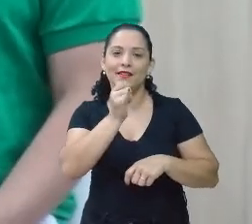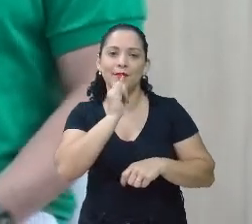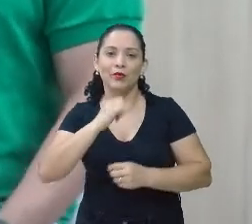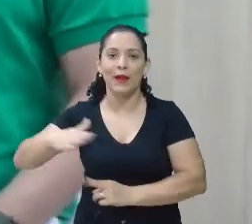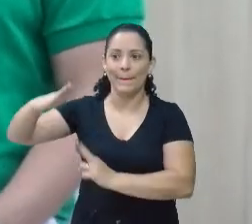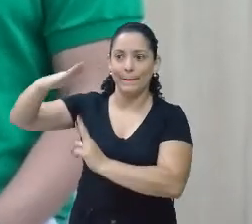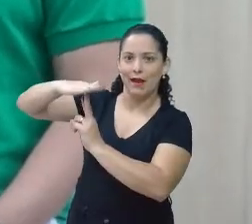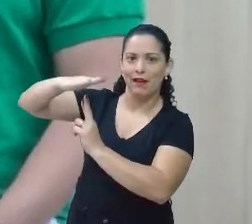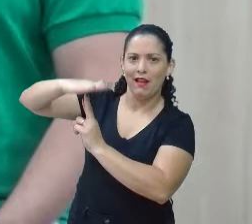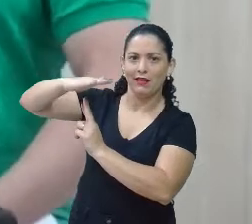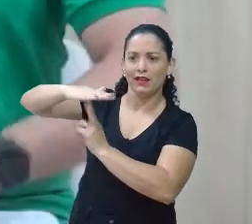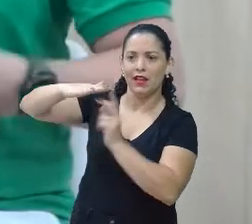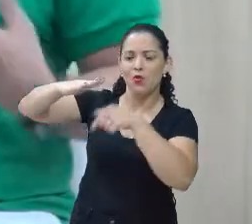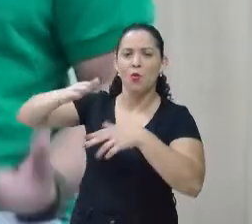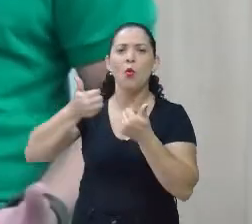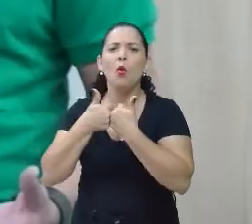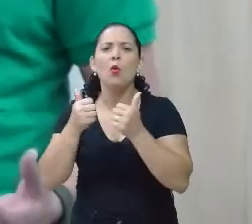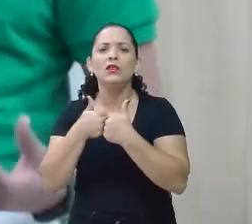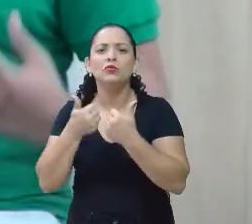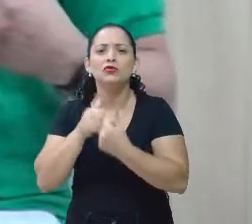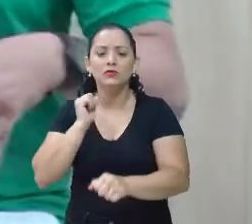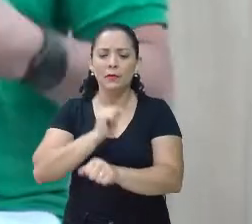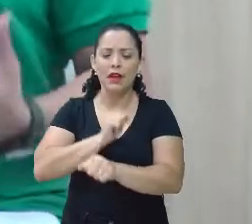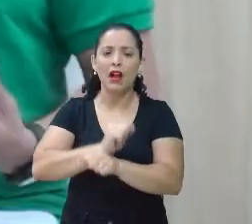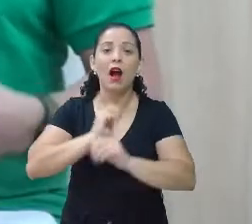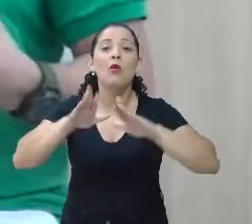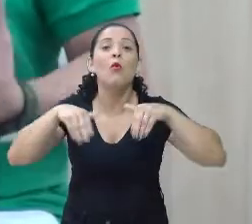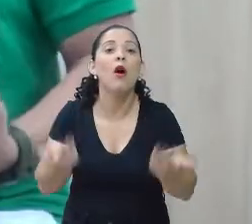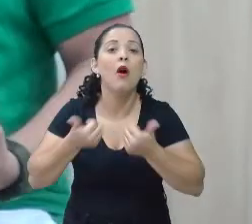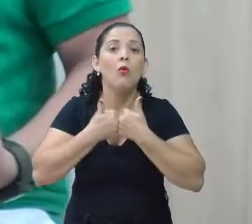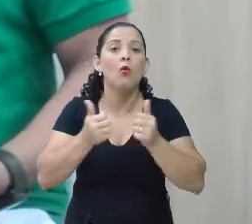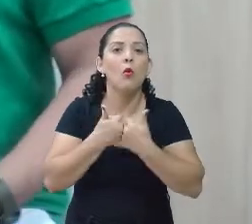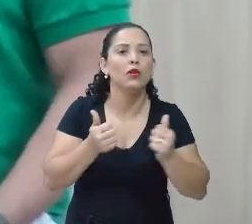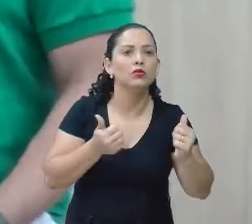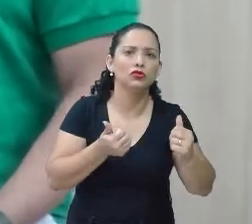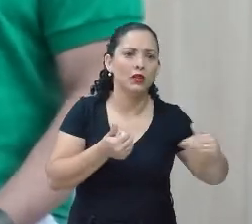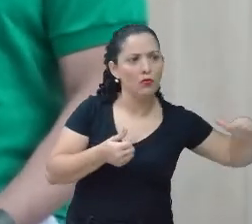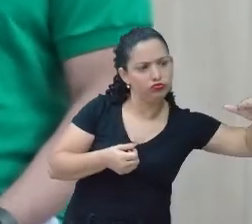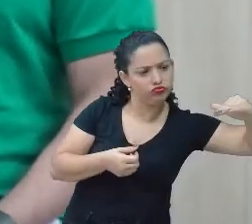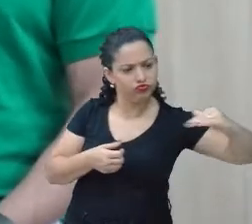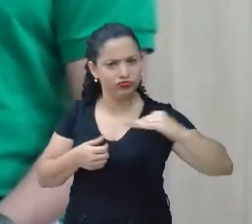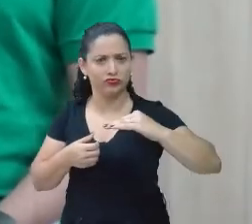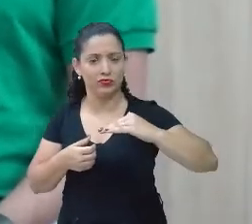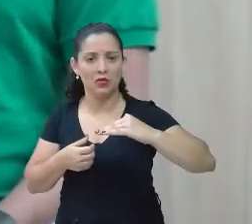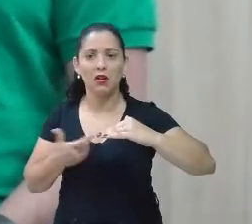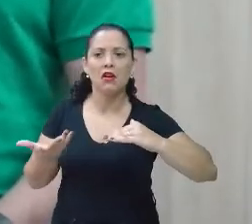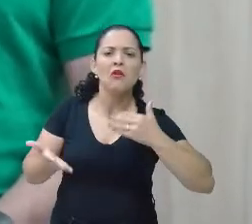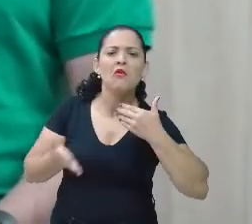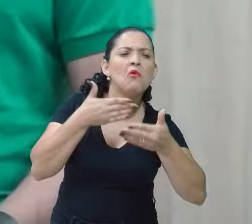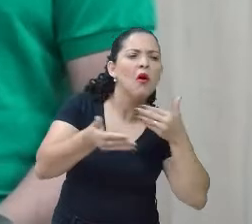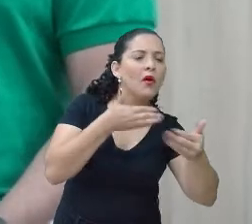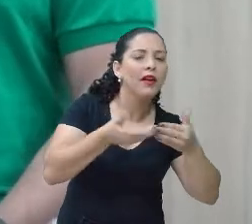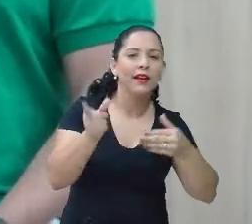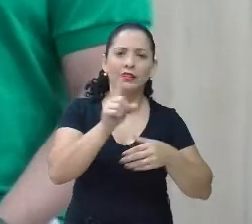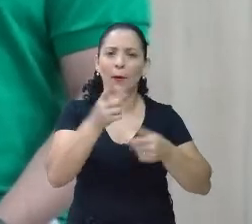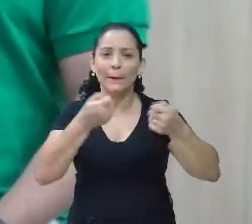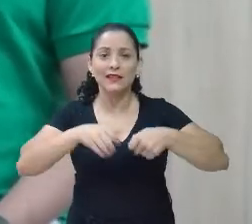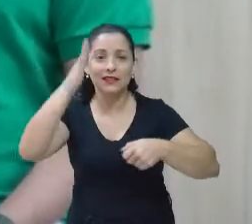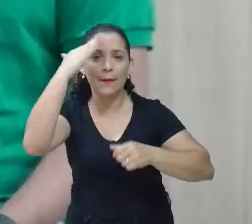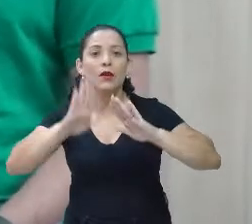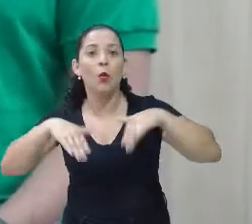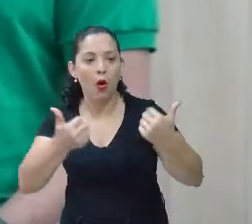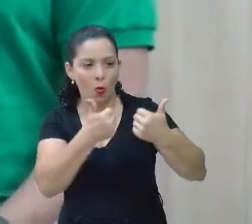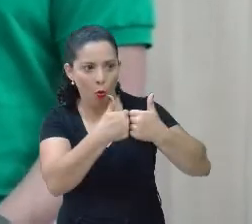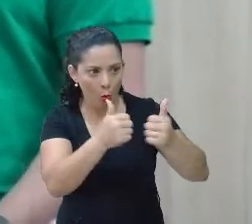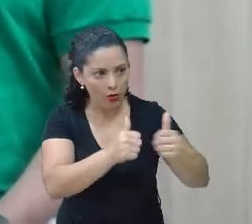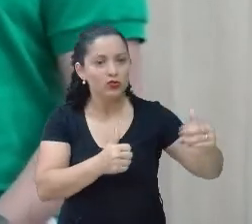que você quer no ponto do ônibus, você vai pegar qualquer ônibus para qualquer lugar e vai ficar perdido. Você tem que saber o que você quer, o seu objetivo. Quero ser uma pessoa